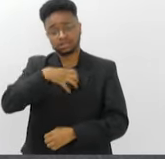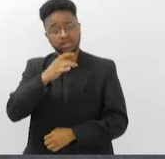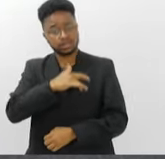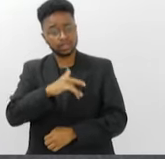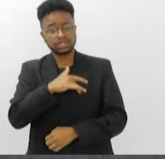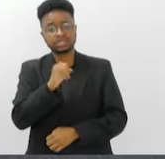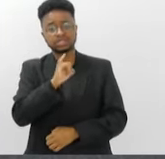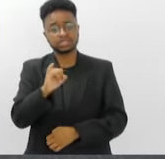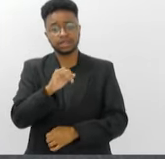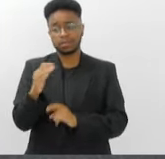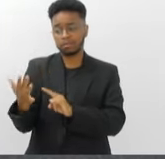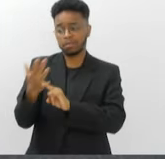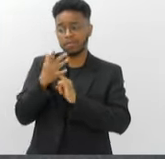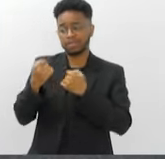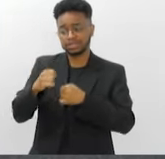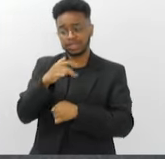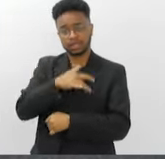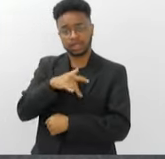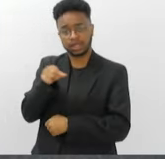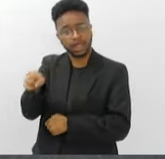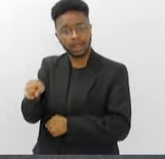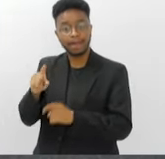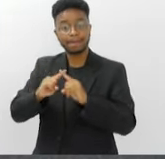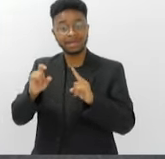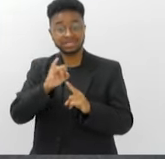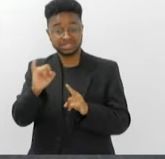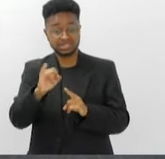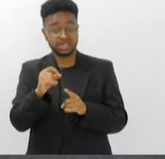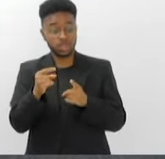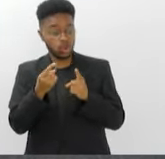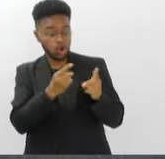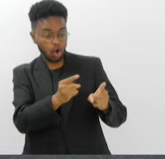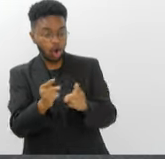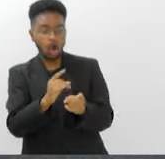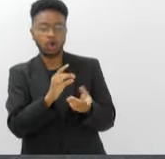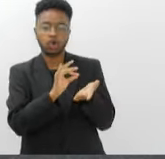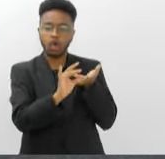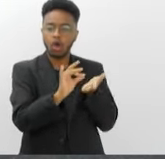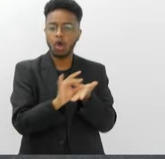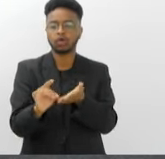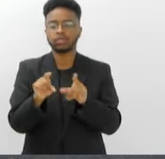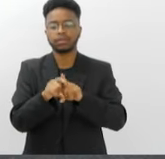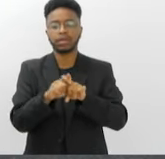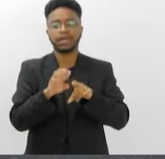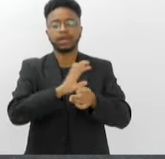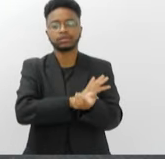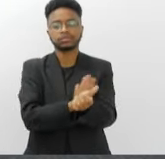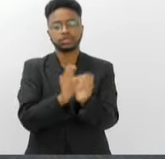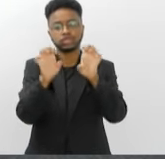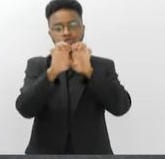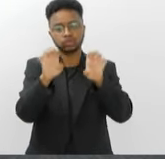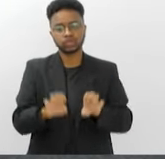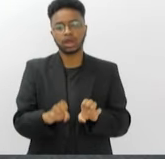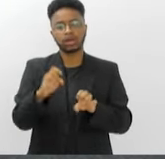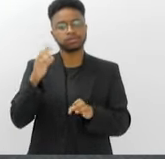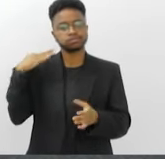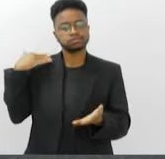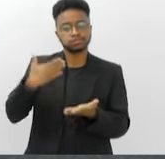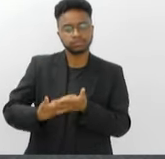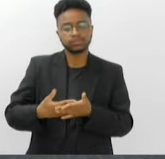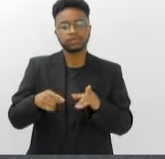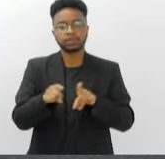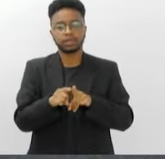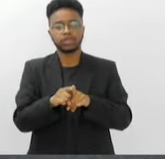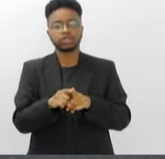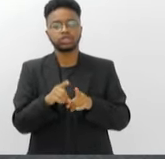tem que sentir, mas aqueles que são alvo do ódio, do racismo estrutural histórico, do genocídio, do epistemicídio